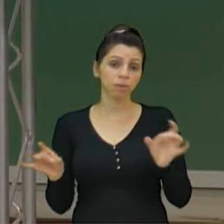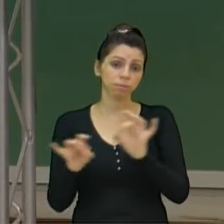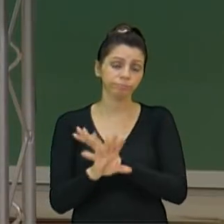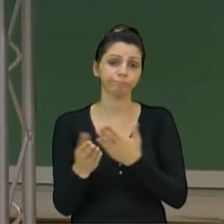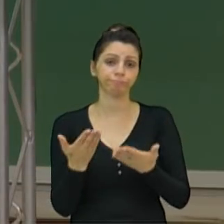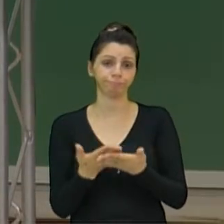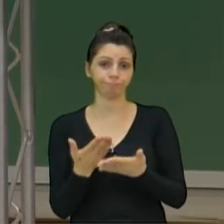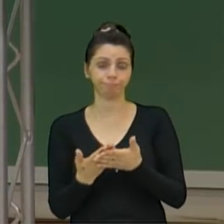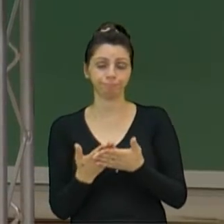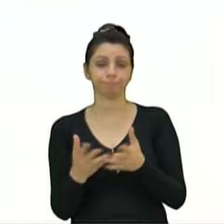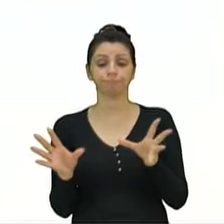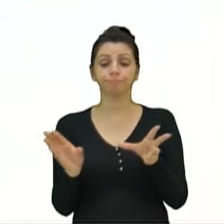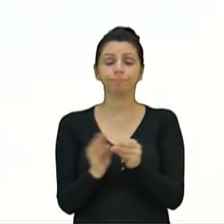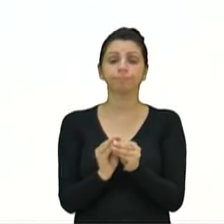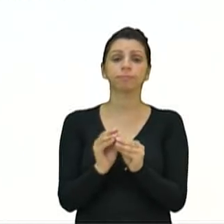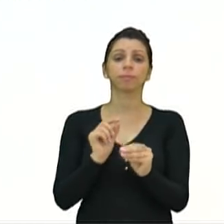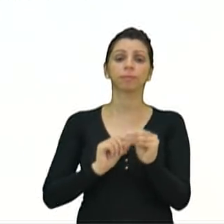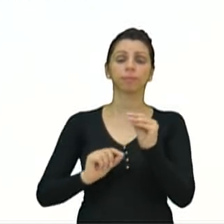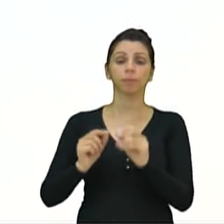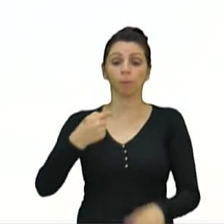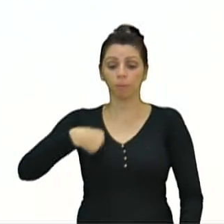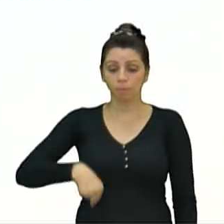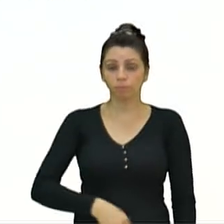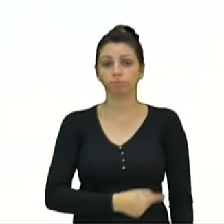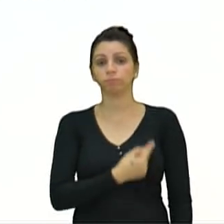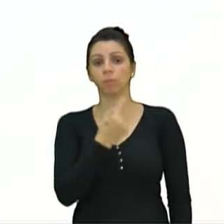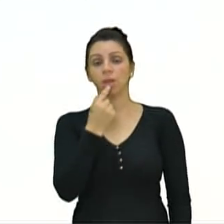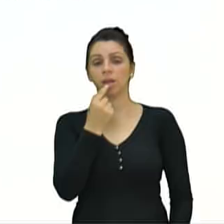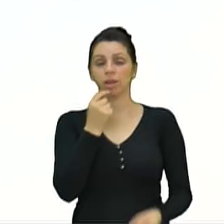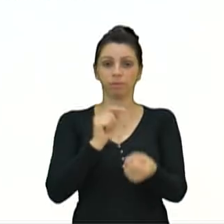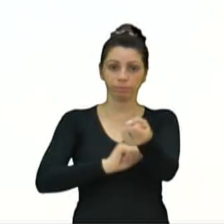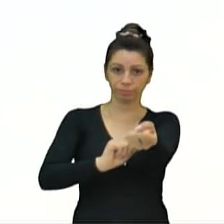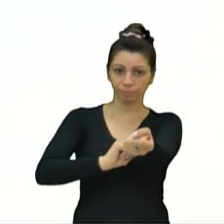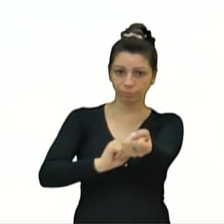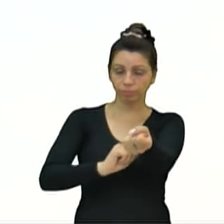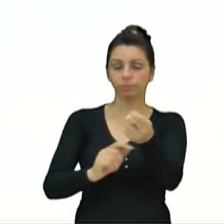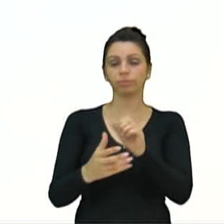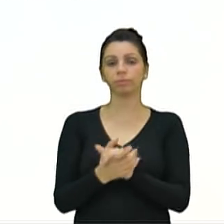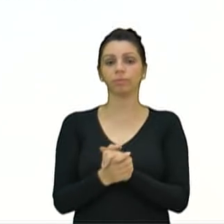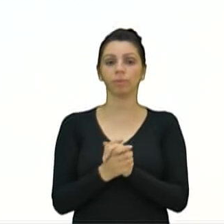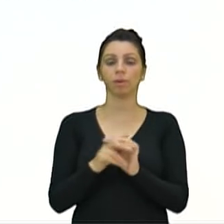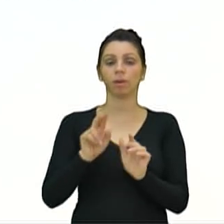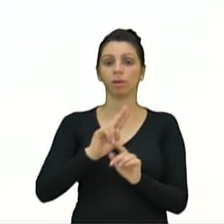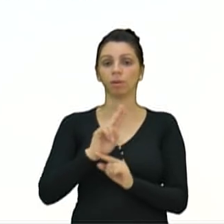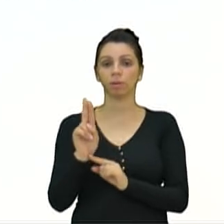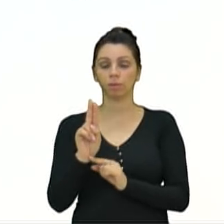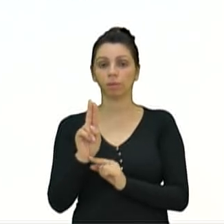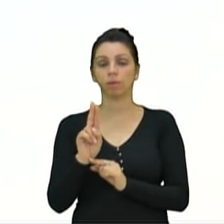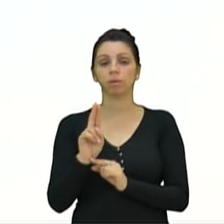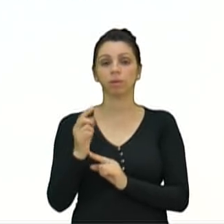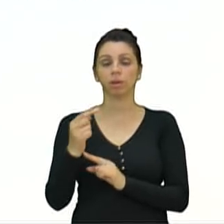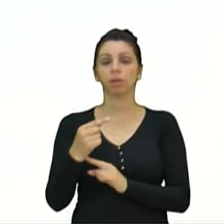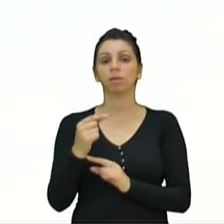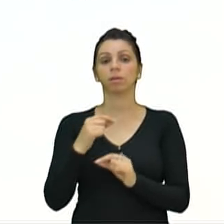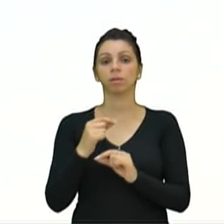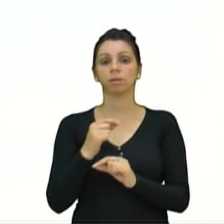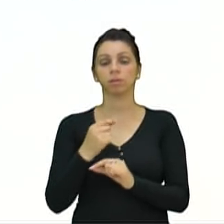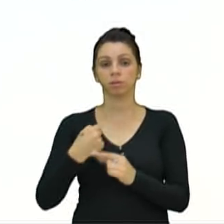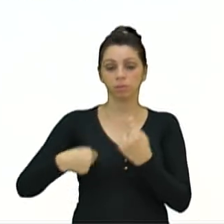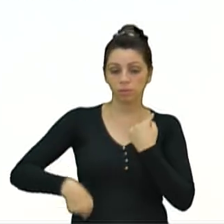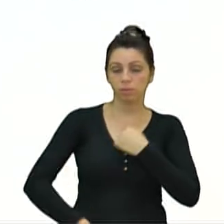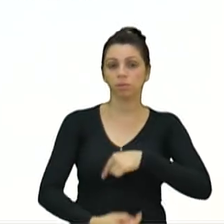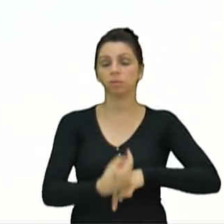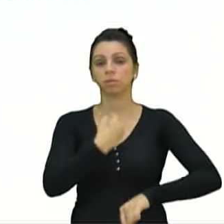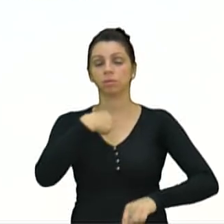nessa aula de hoje, nós falamos sobre o trajeto que o sangue faz no corpo, né? O que nós chamamos de circulação sanguínea. Nós temos